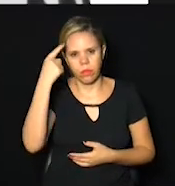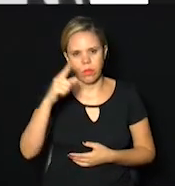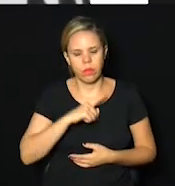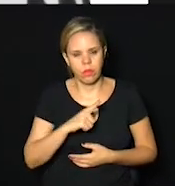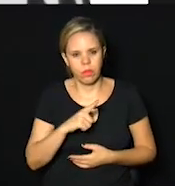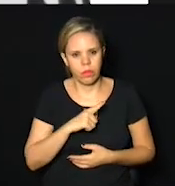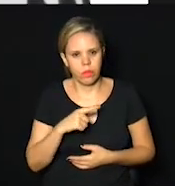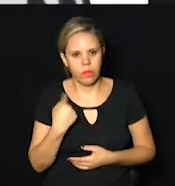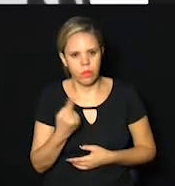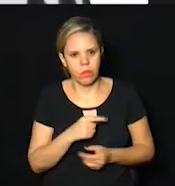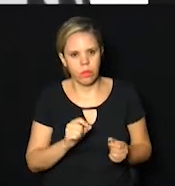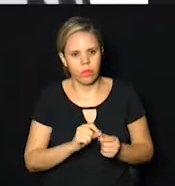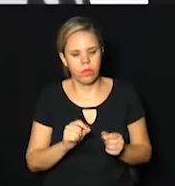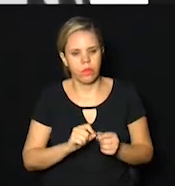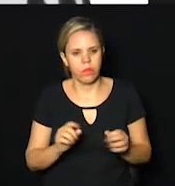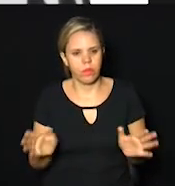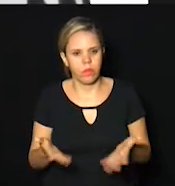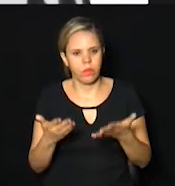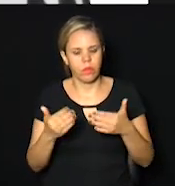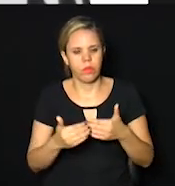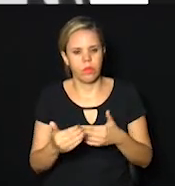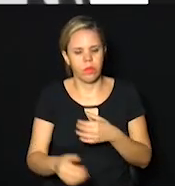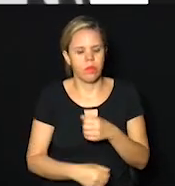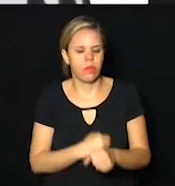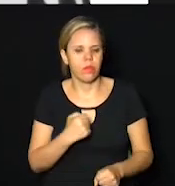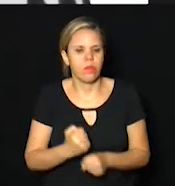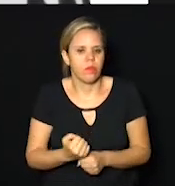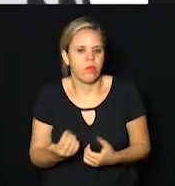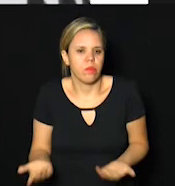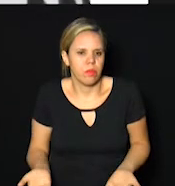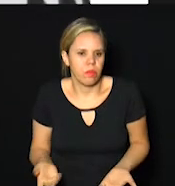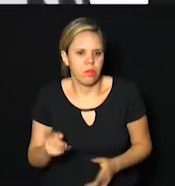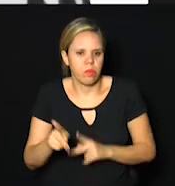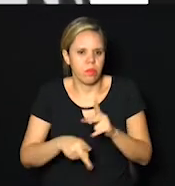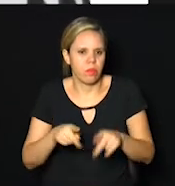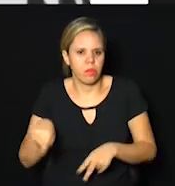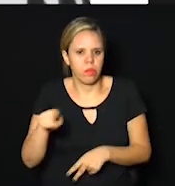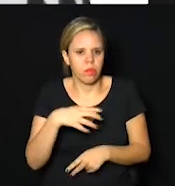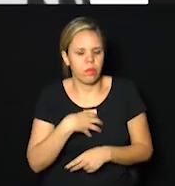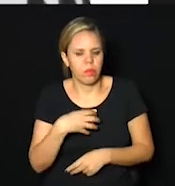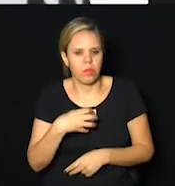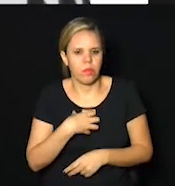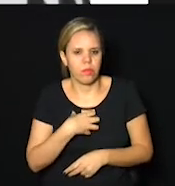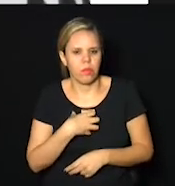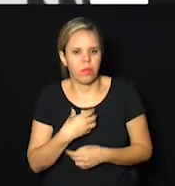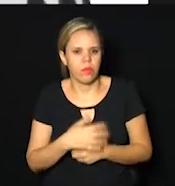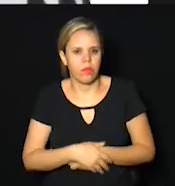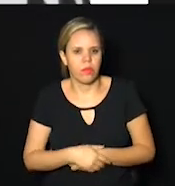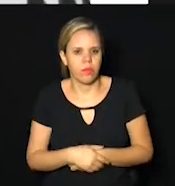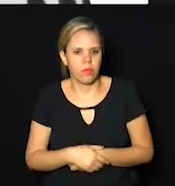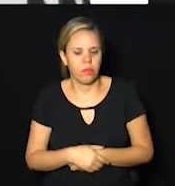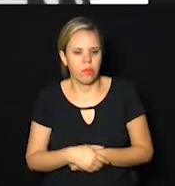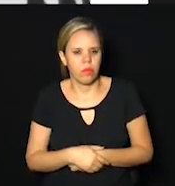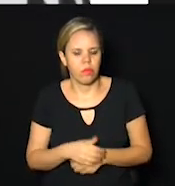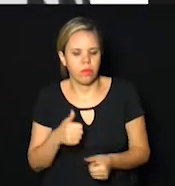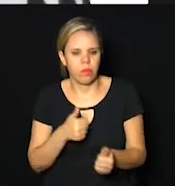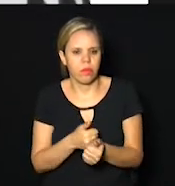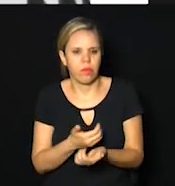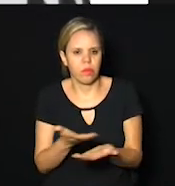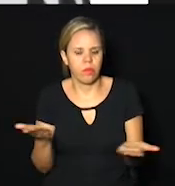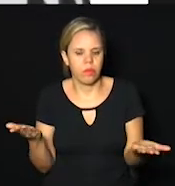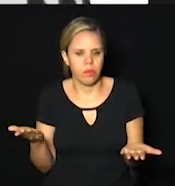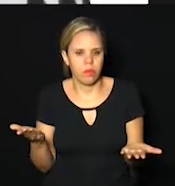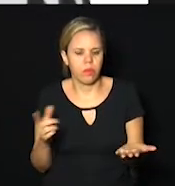e que a gente vai fazer muita diferença a partir do ano que vem. Essa pessoa se sente muito próxima de você por